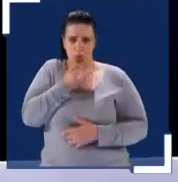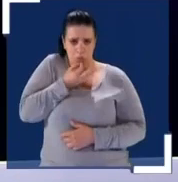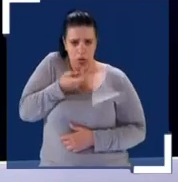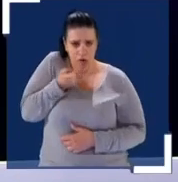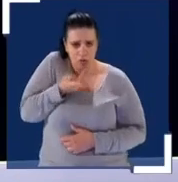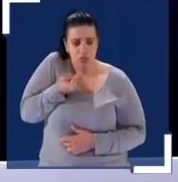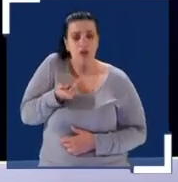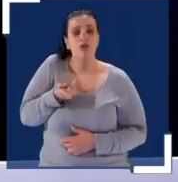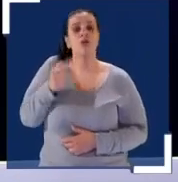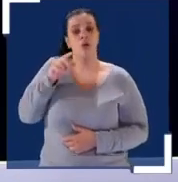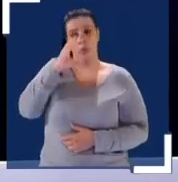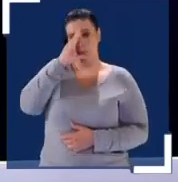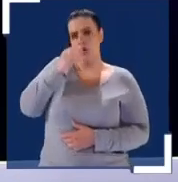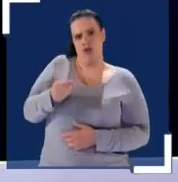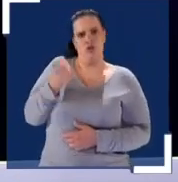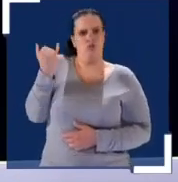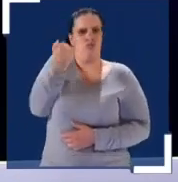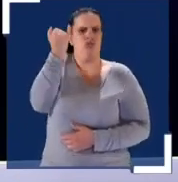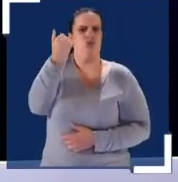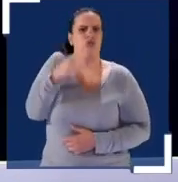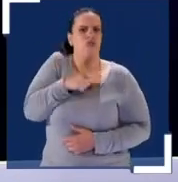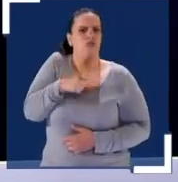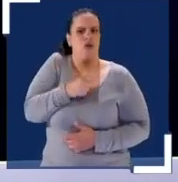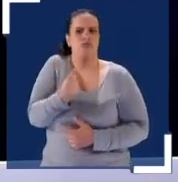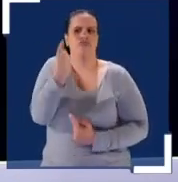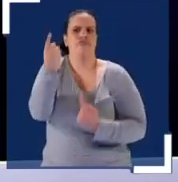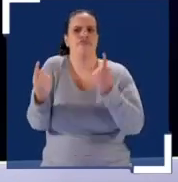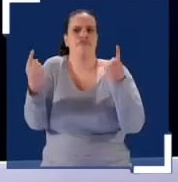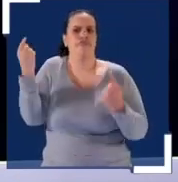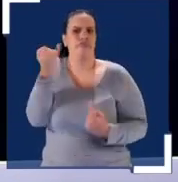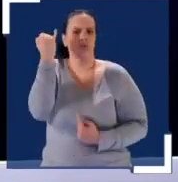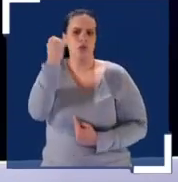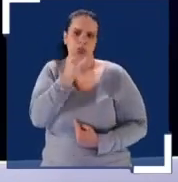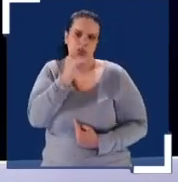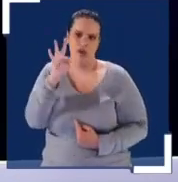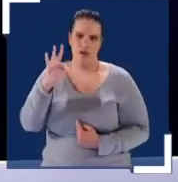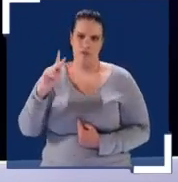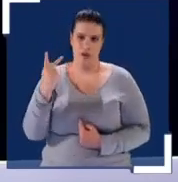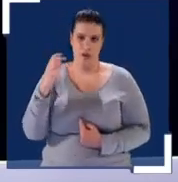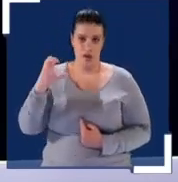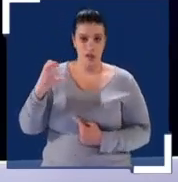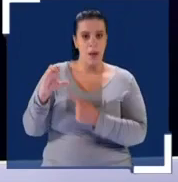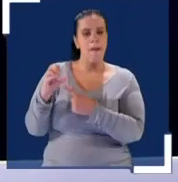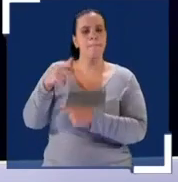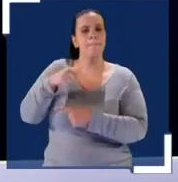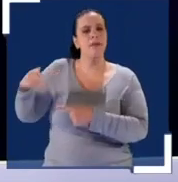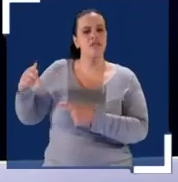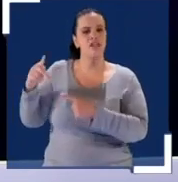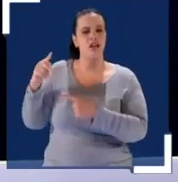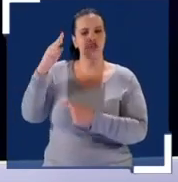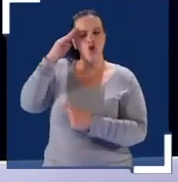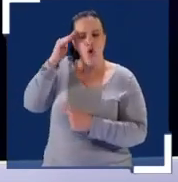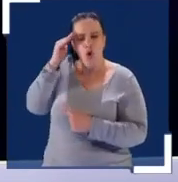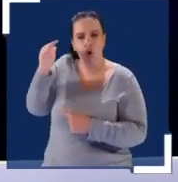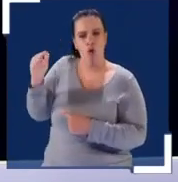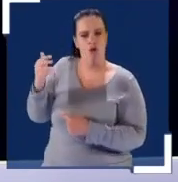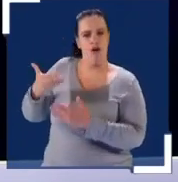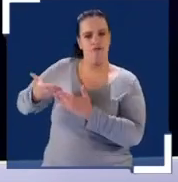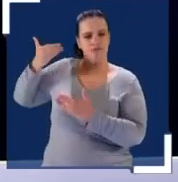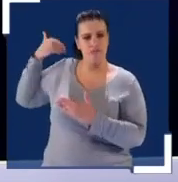é um grande partido com figuras exponenciais, inclusive o Fernando Henrique Cardoso, que é o presidente de honra do nosso partido e a quem